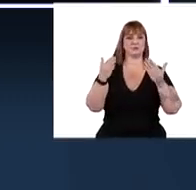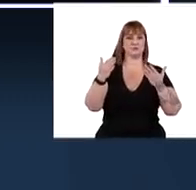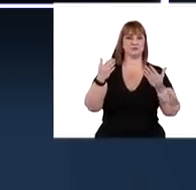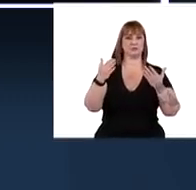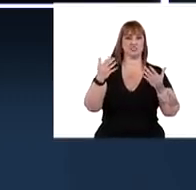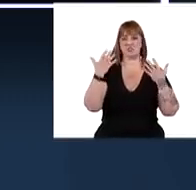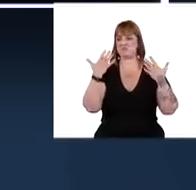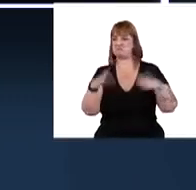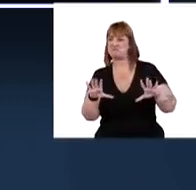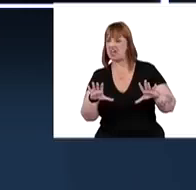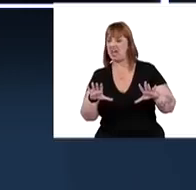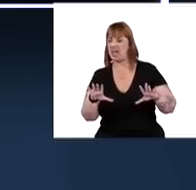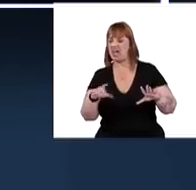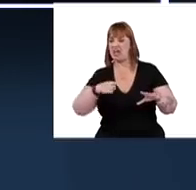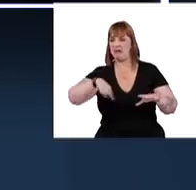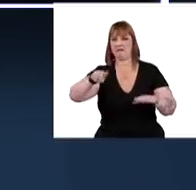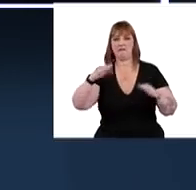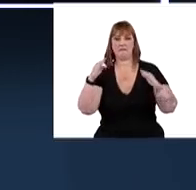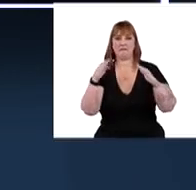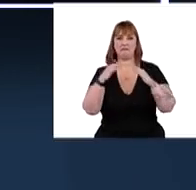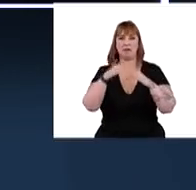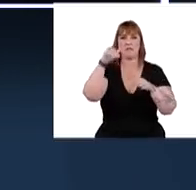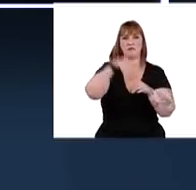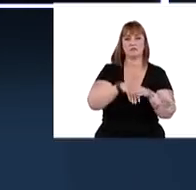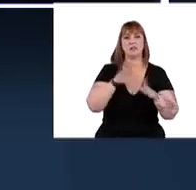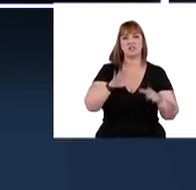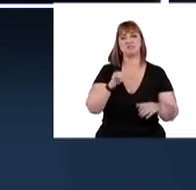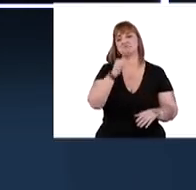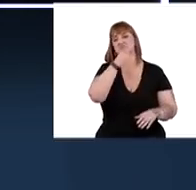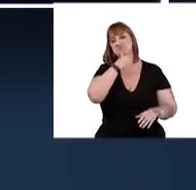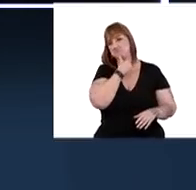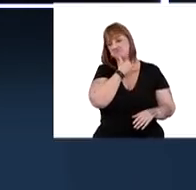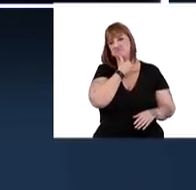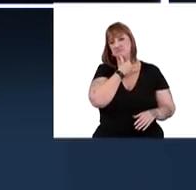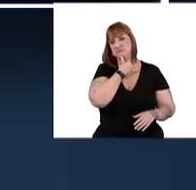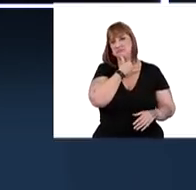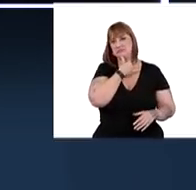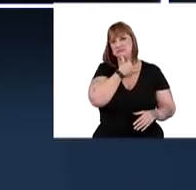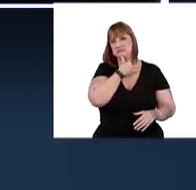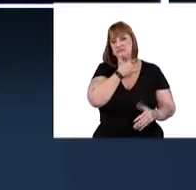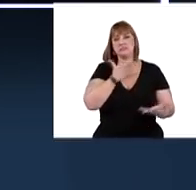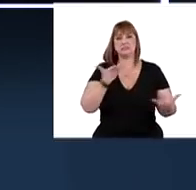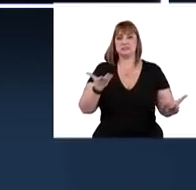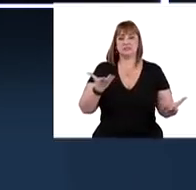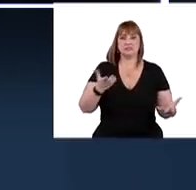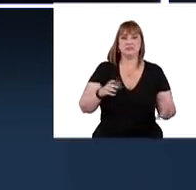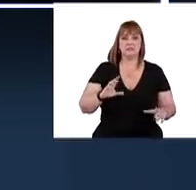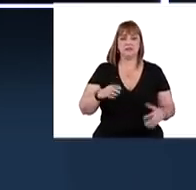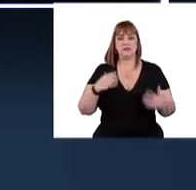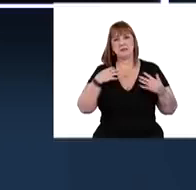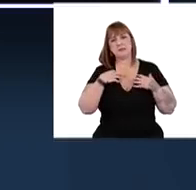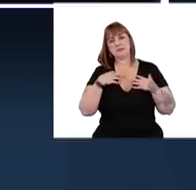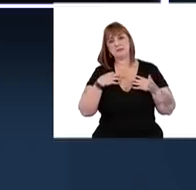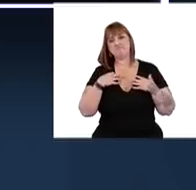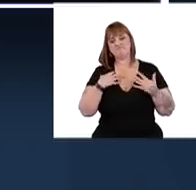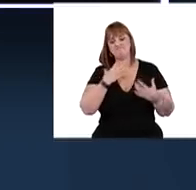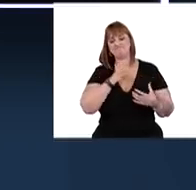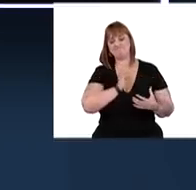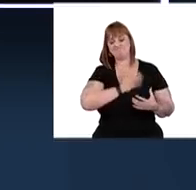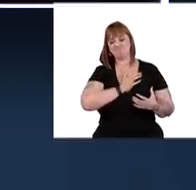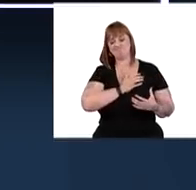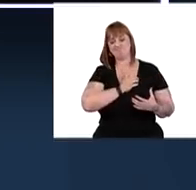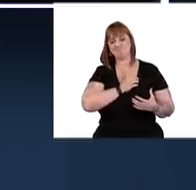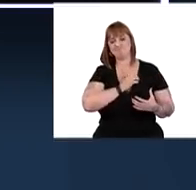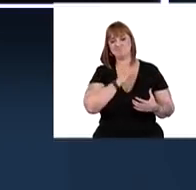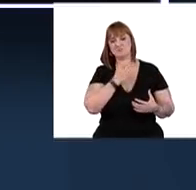talvez não queira nem sair de casa, que está aborrecido, ele não está votando com o fígado, mas ele está votando com a parte triste do coração